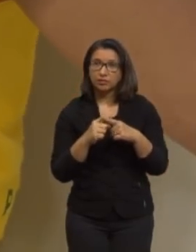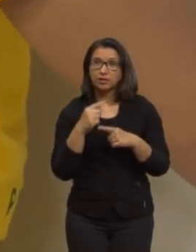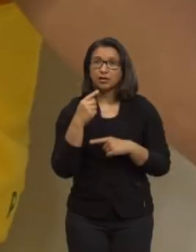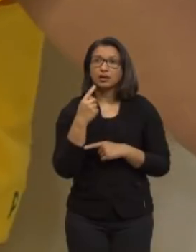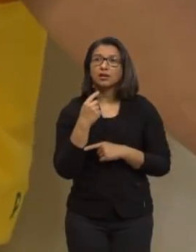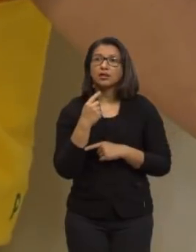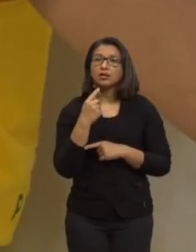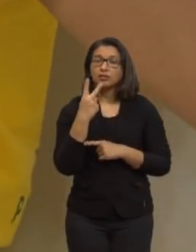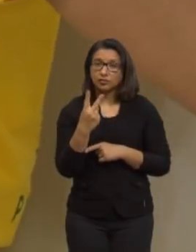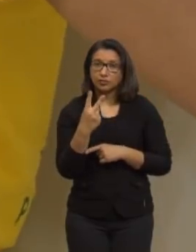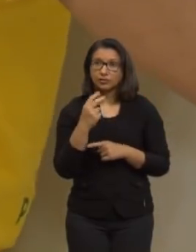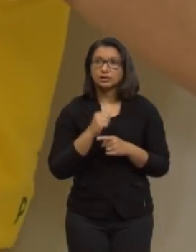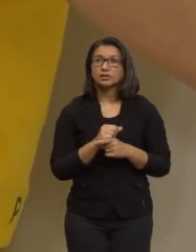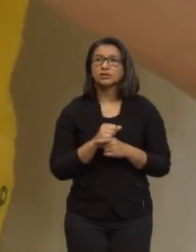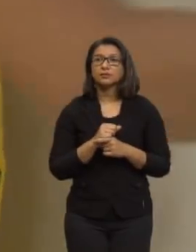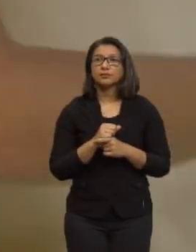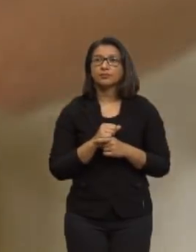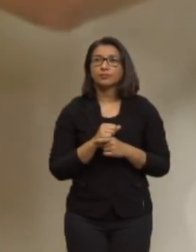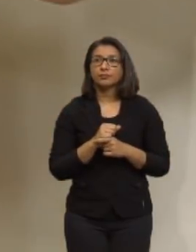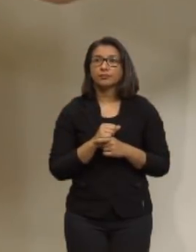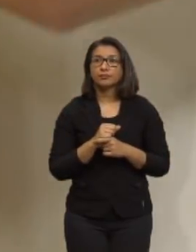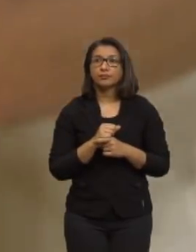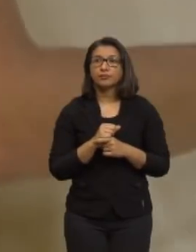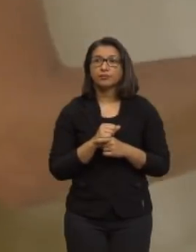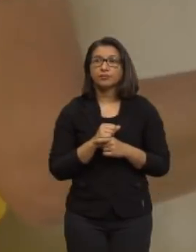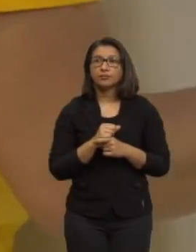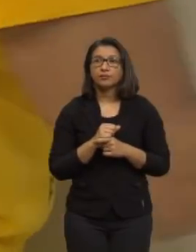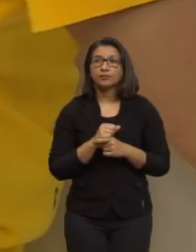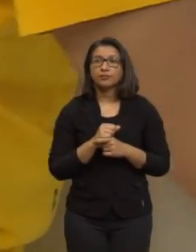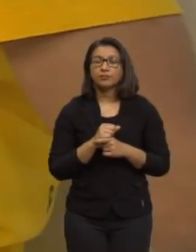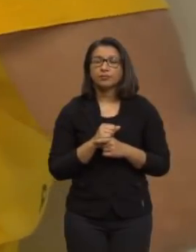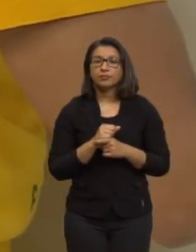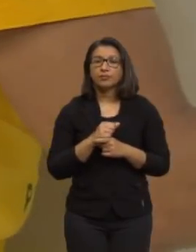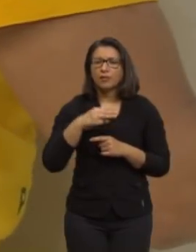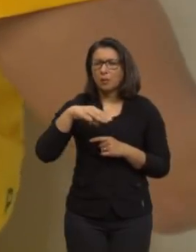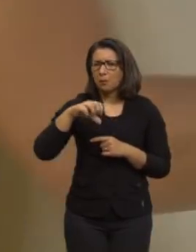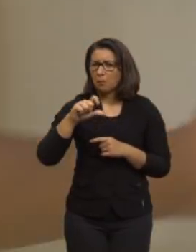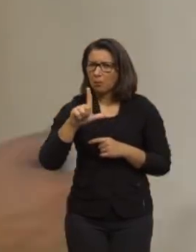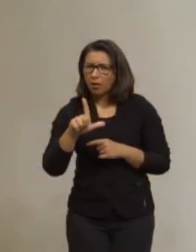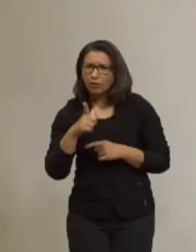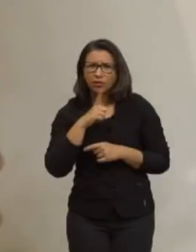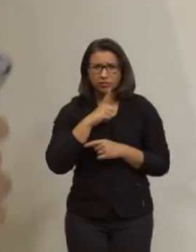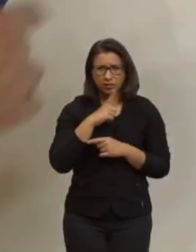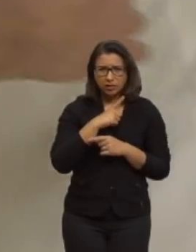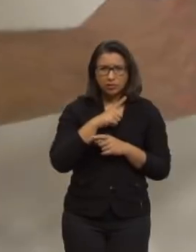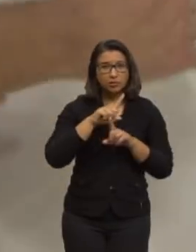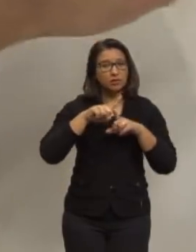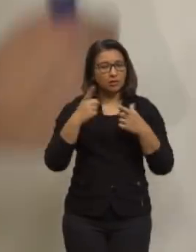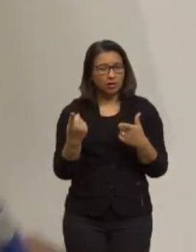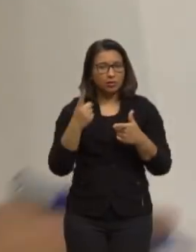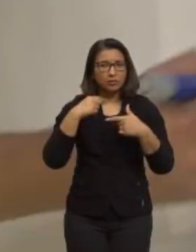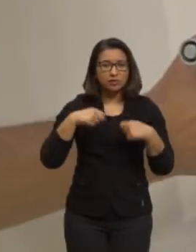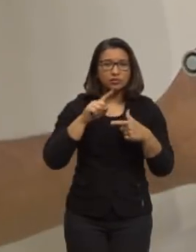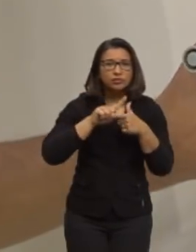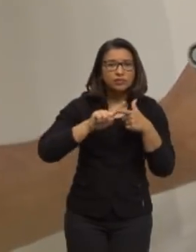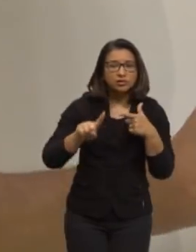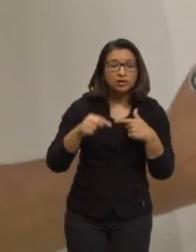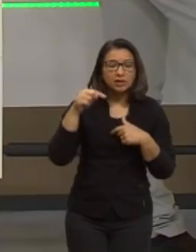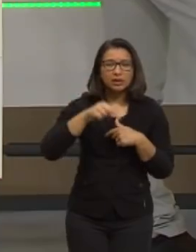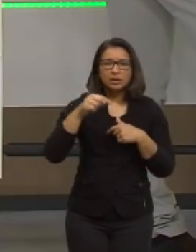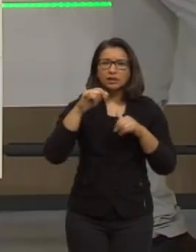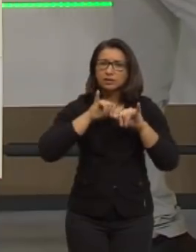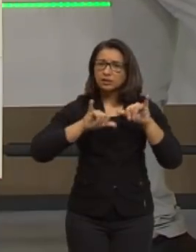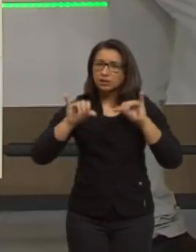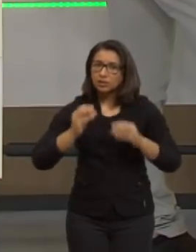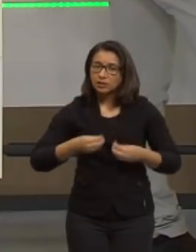quilojoules por mol só que eu tenho mall não então esse valor divididos por dois esse energia